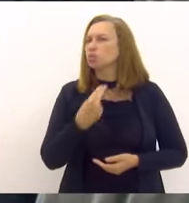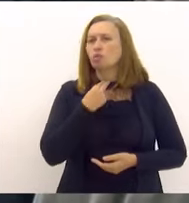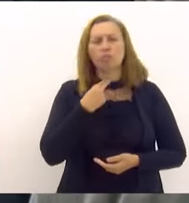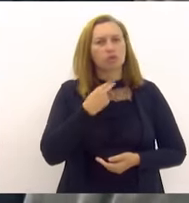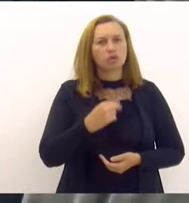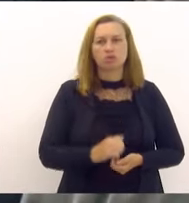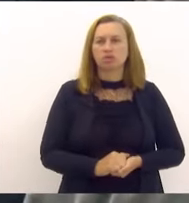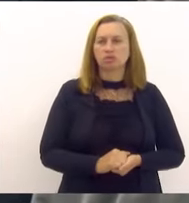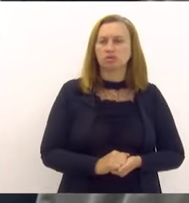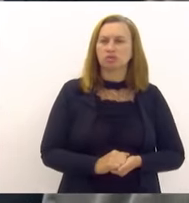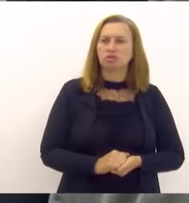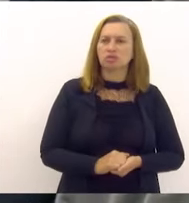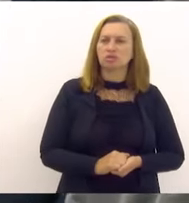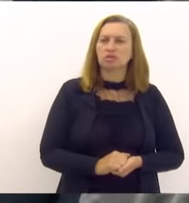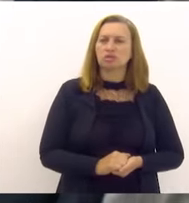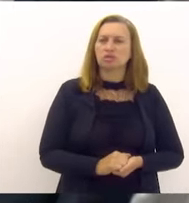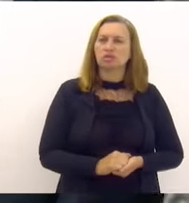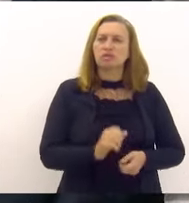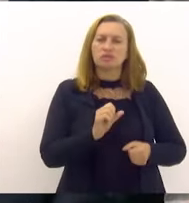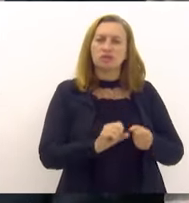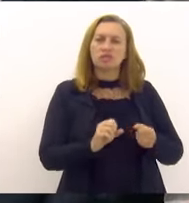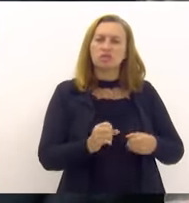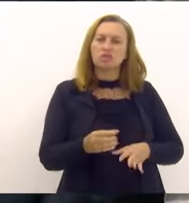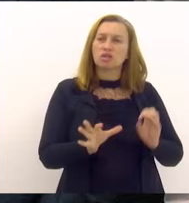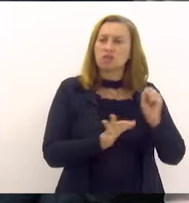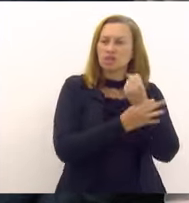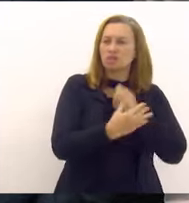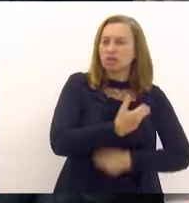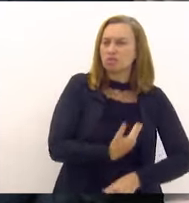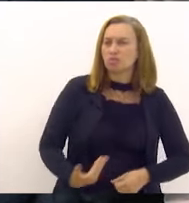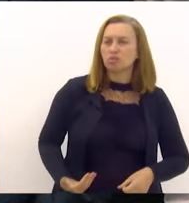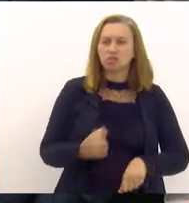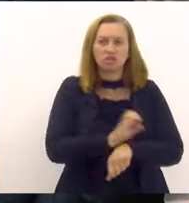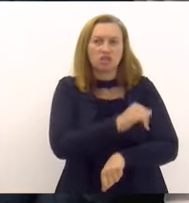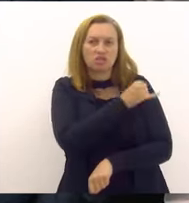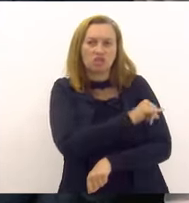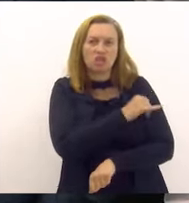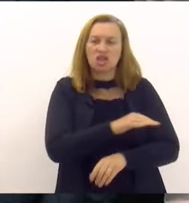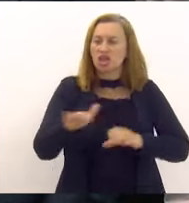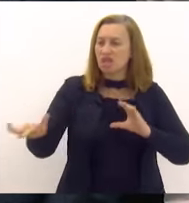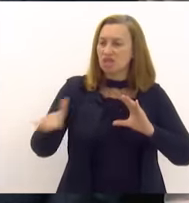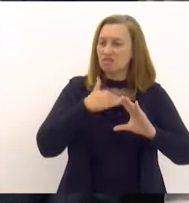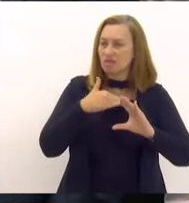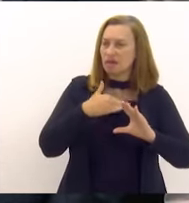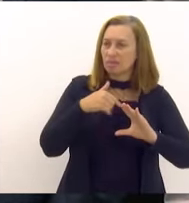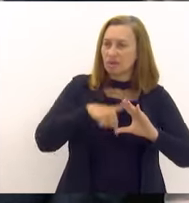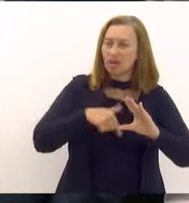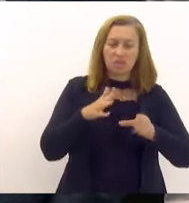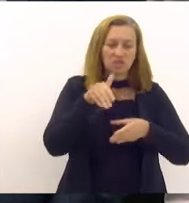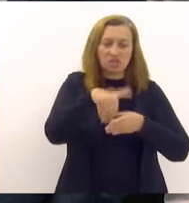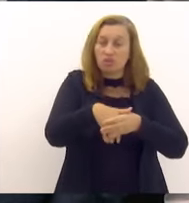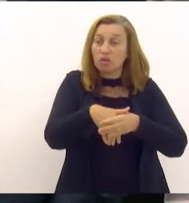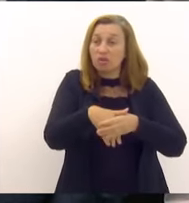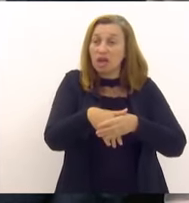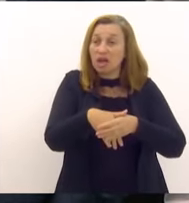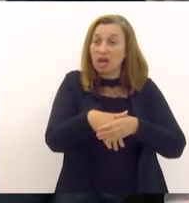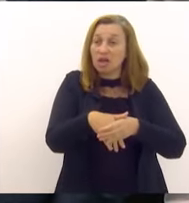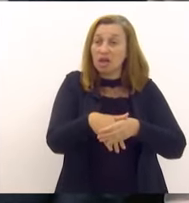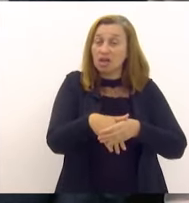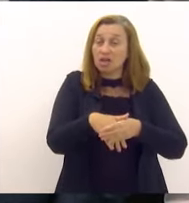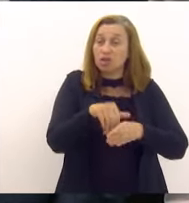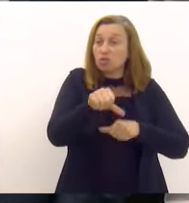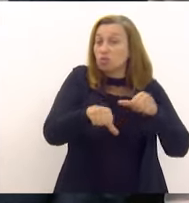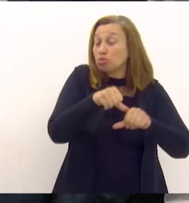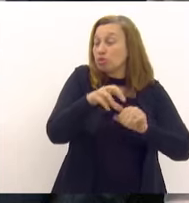isso com a segurança pública do Estado do Rio de Janeiro. Não pode mandar para essa casa para votar de uma forma que a gente entende como casuística, uma mudança